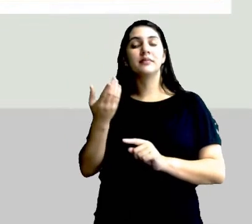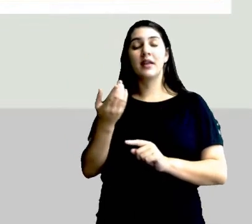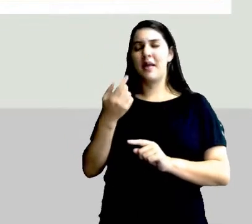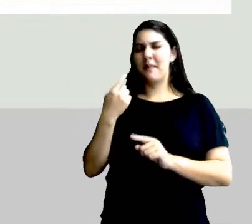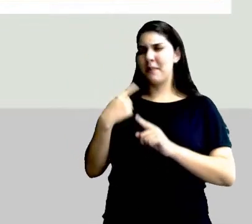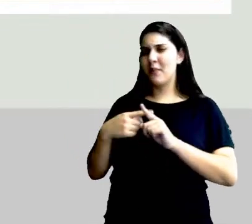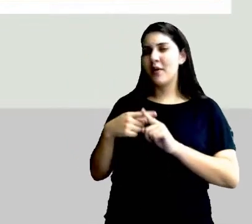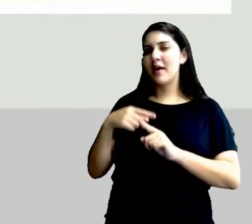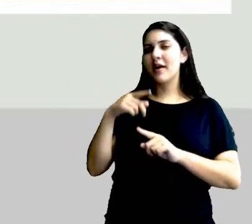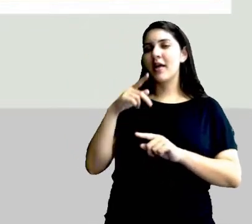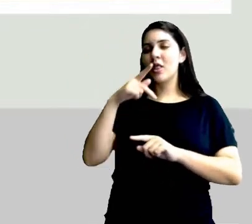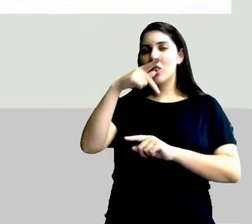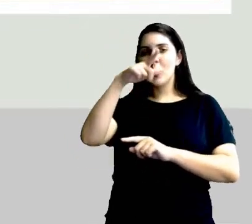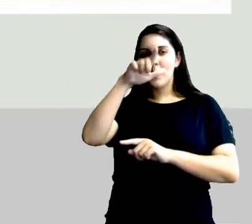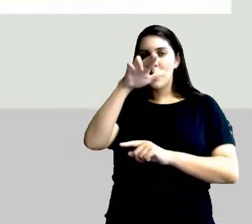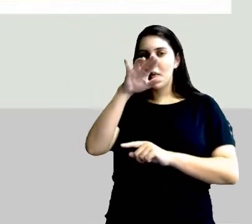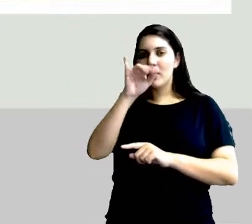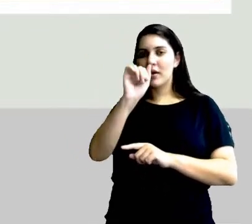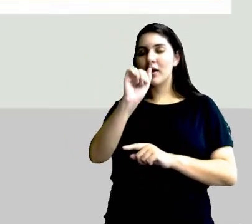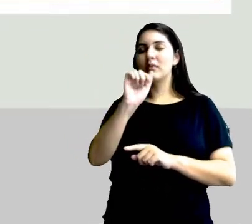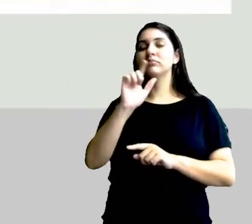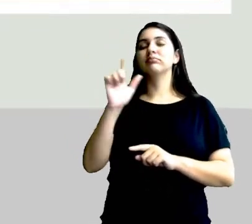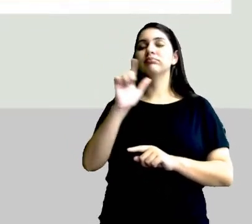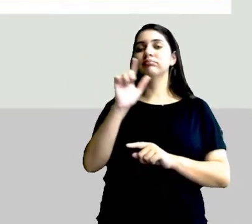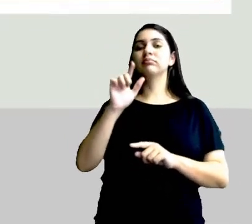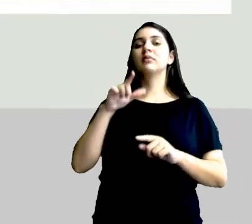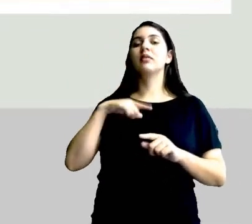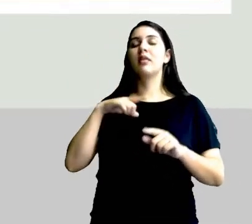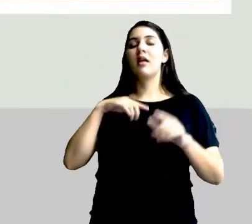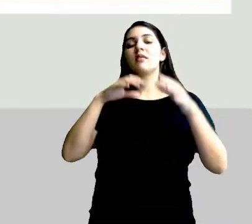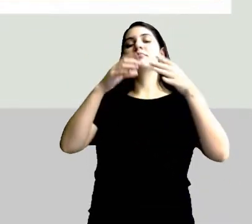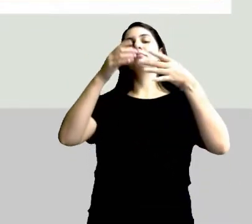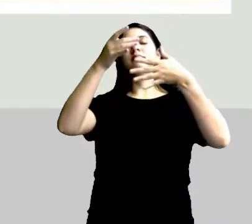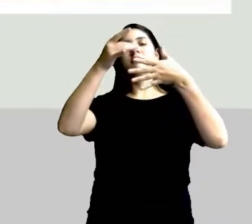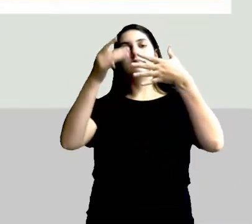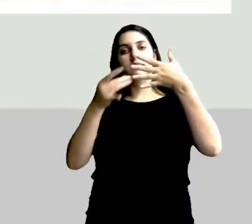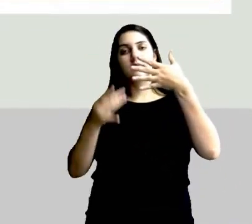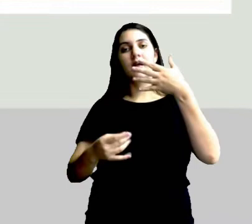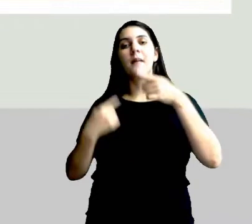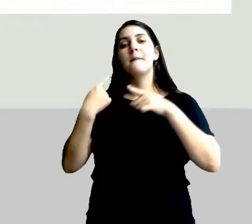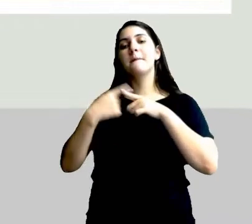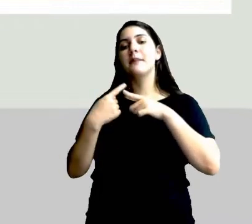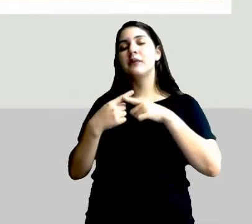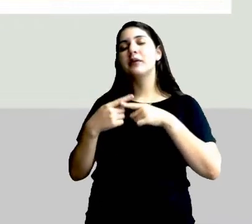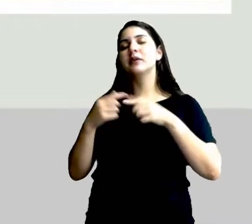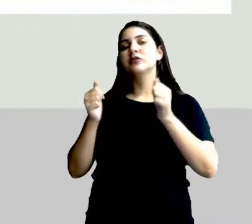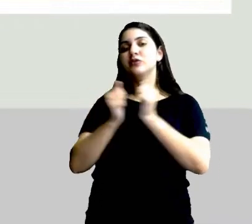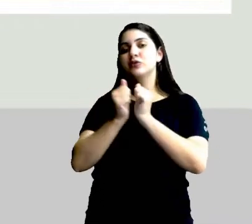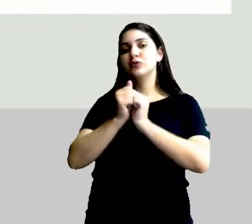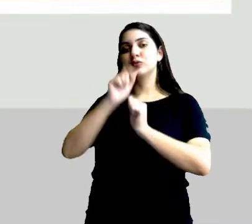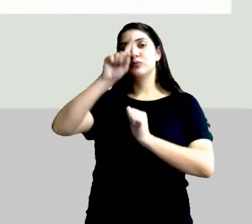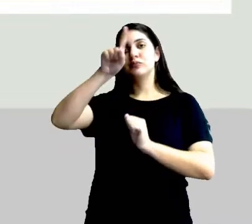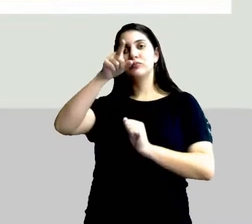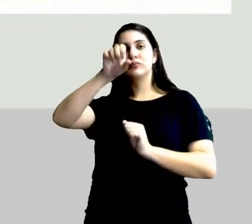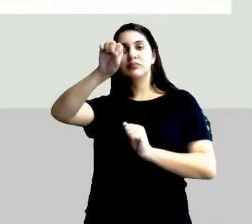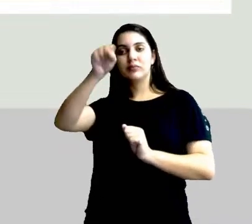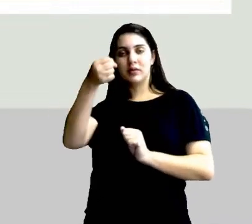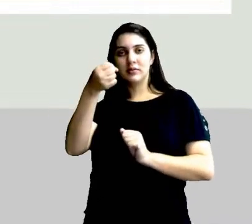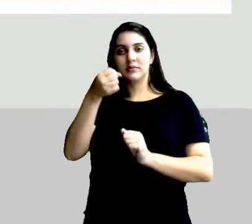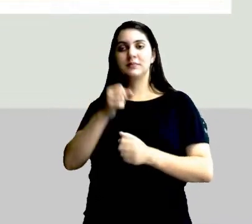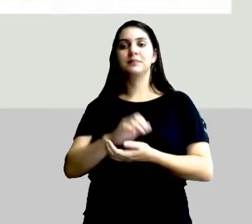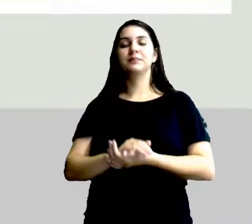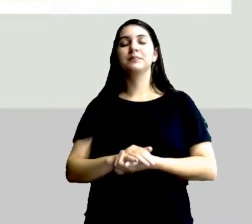no plural, tá? Tem aí um contexto todo para explicar por que Peter está acompanhado do apóstrofo